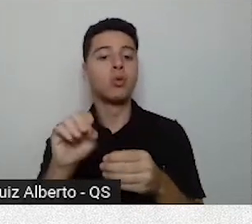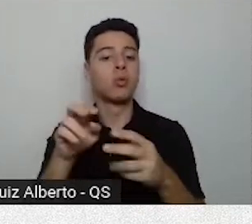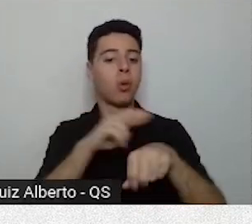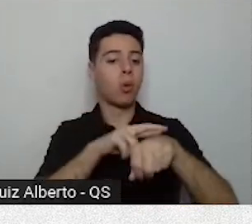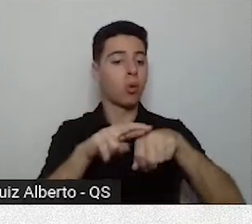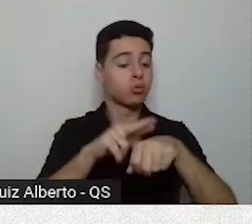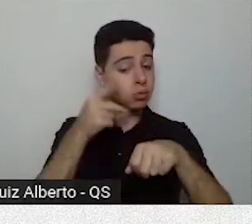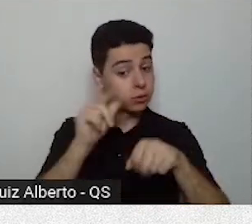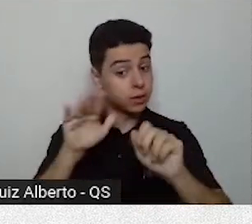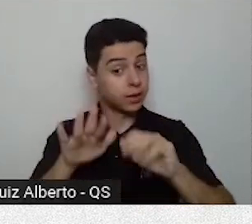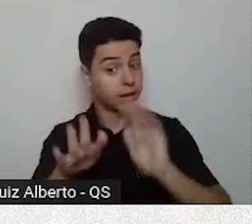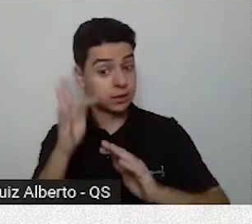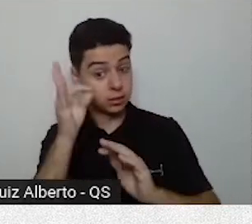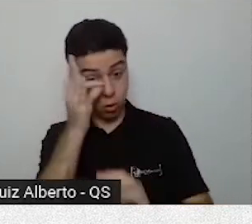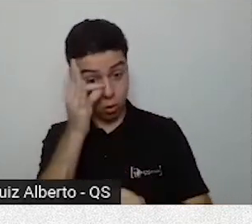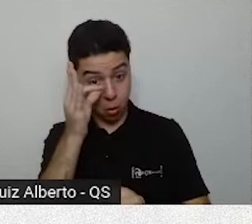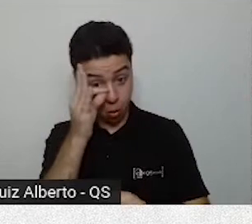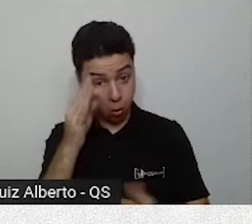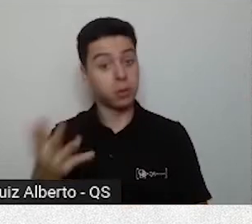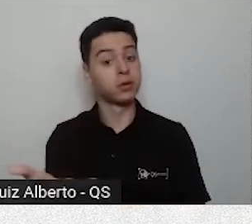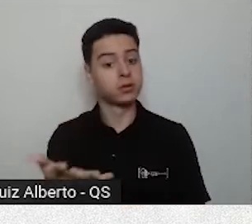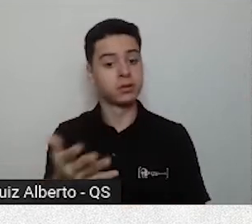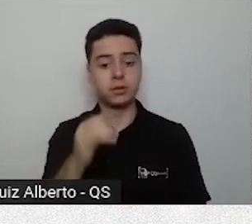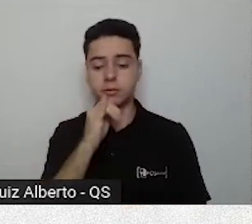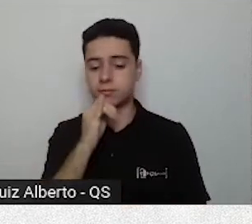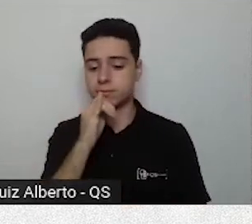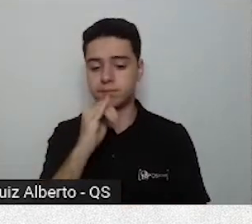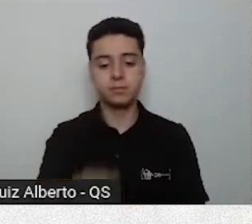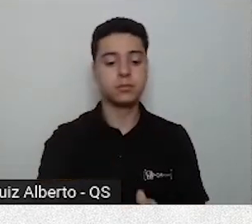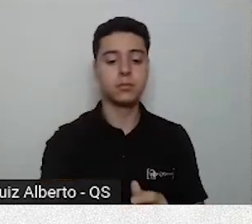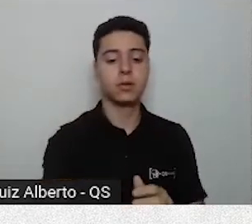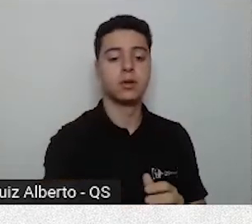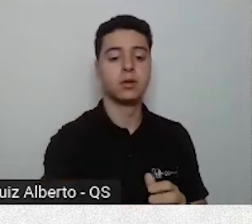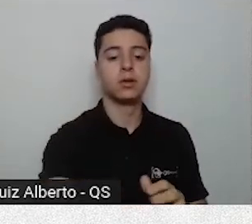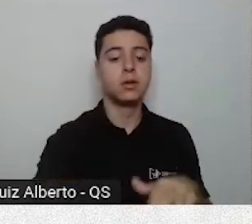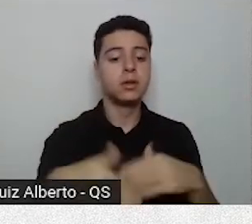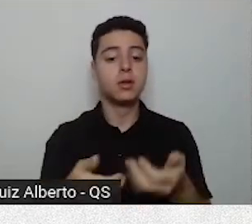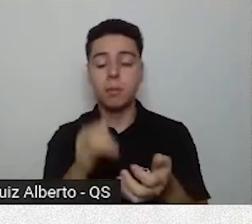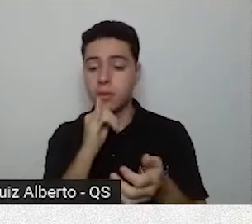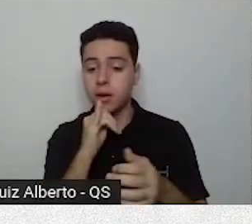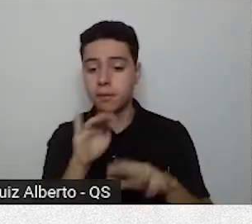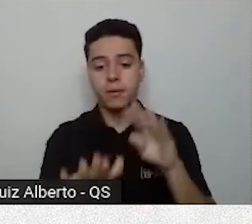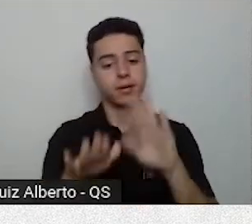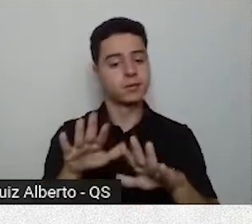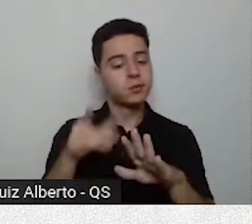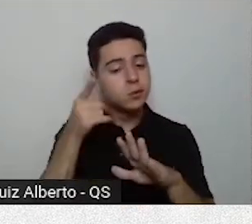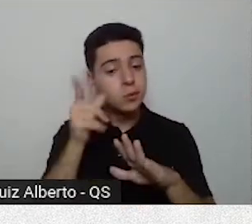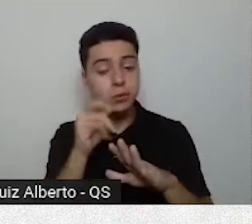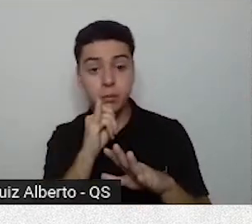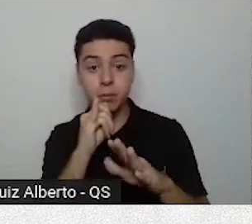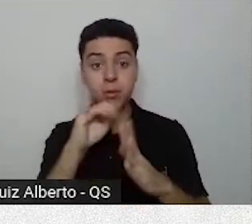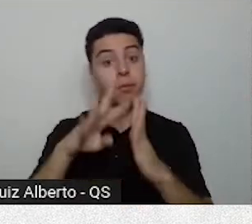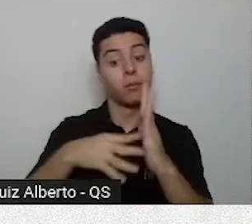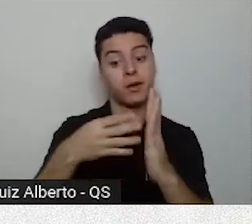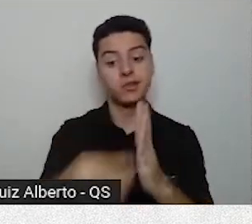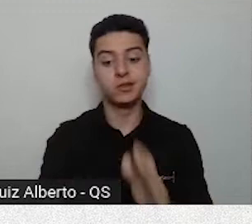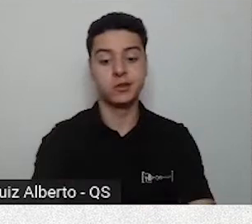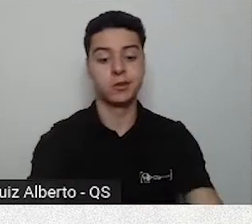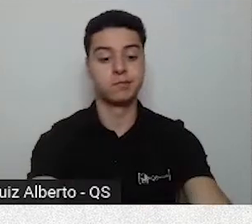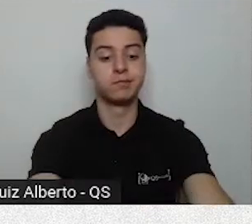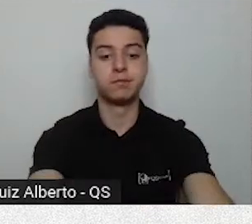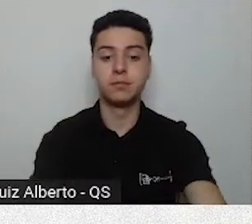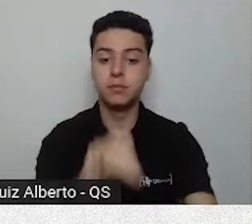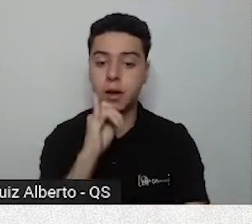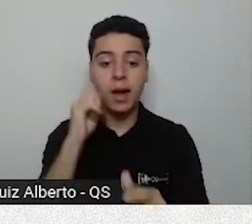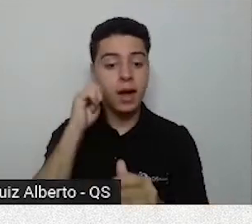rosa. E tem essas diferenças, né? Assim, eu poderia talvez conseguir uma tinta no tom